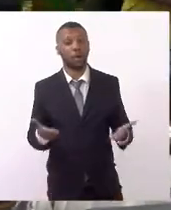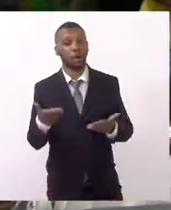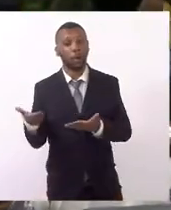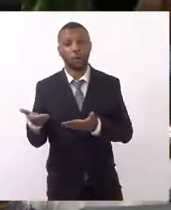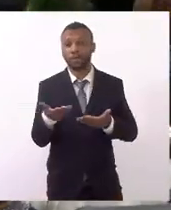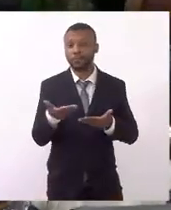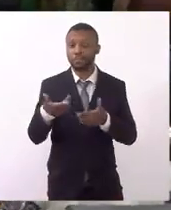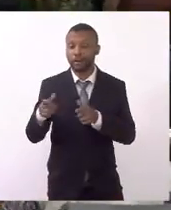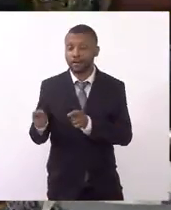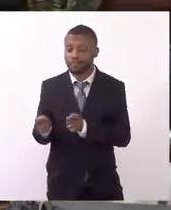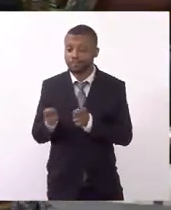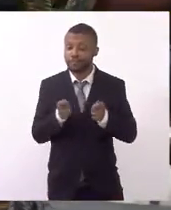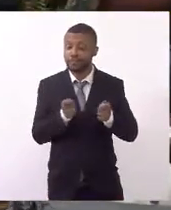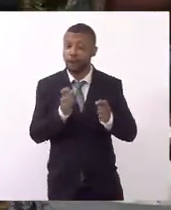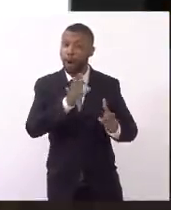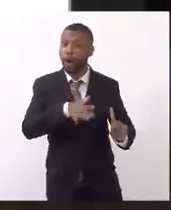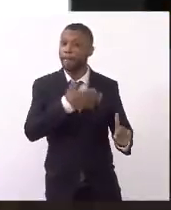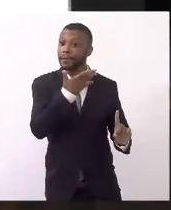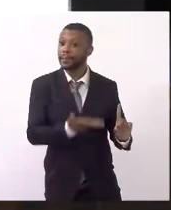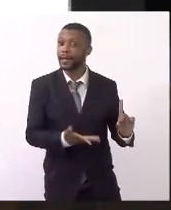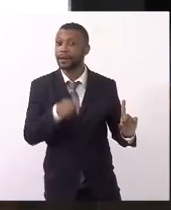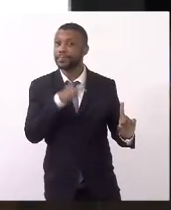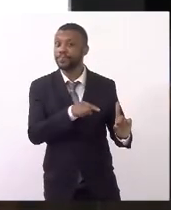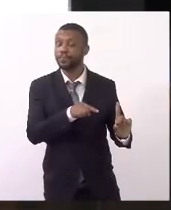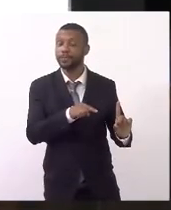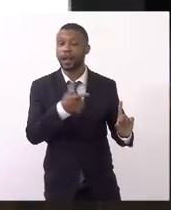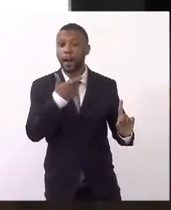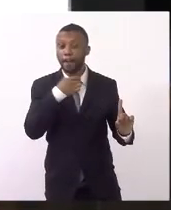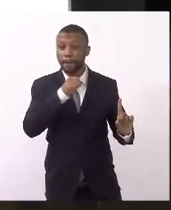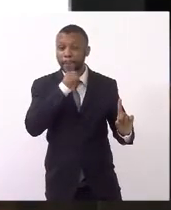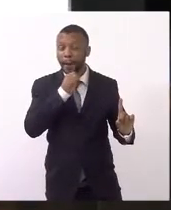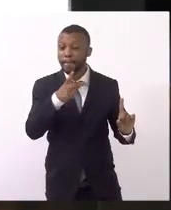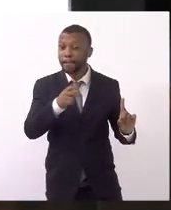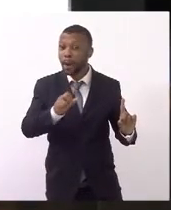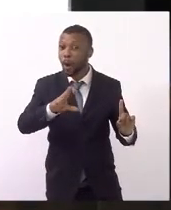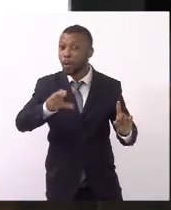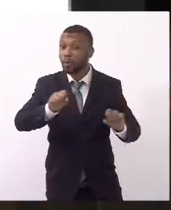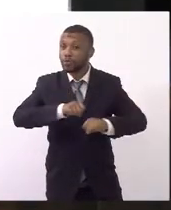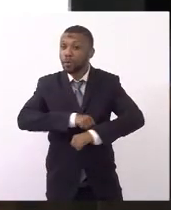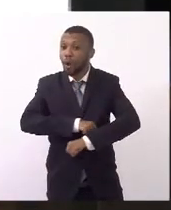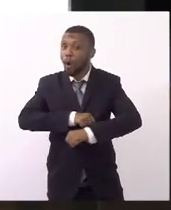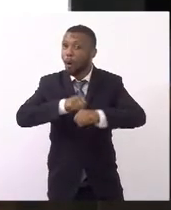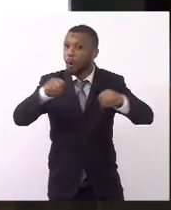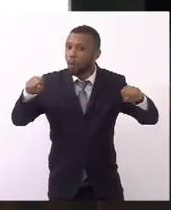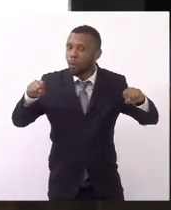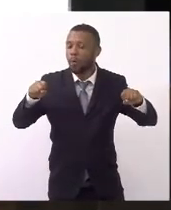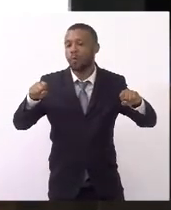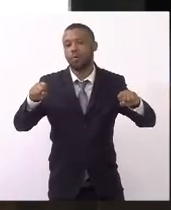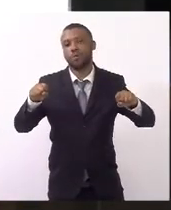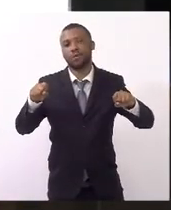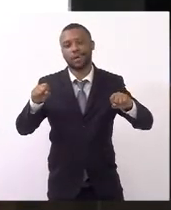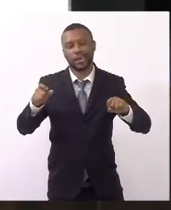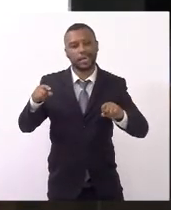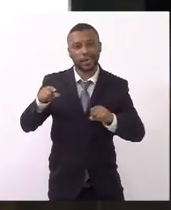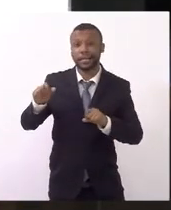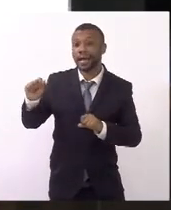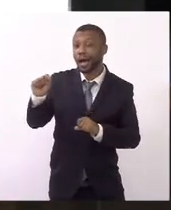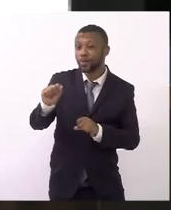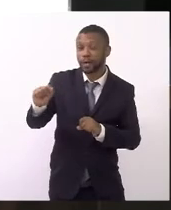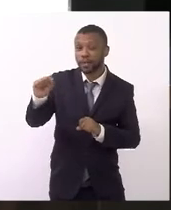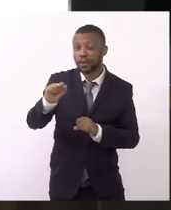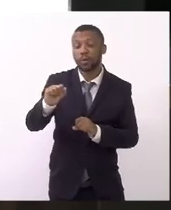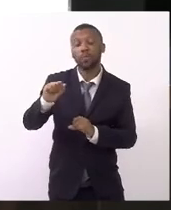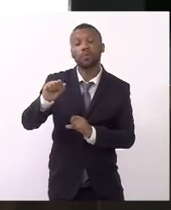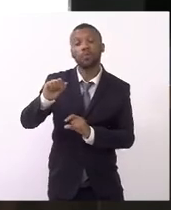agora para receber homenagem pai Paulo de Ogun para ir Paulo da associação de